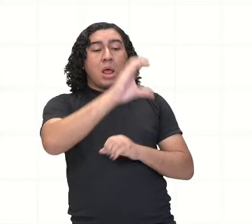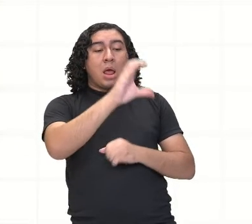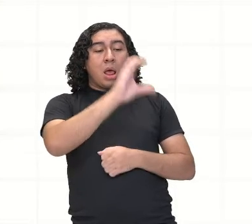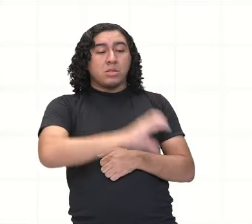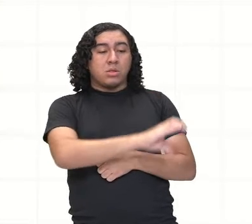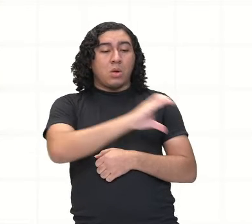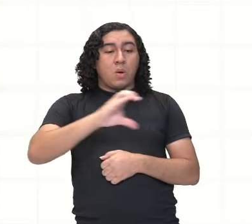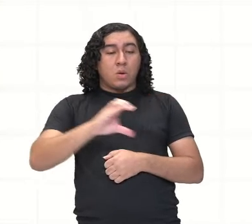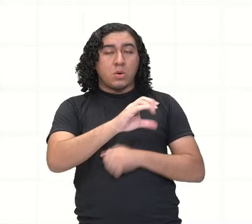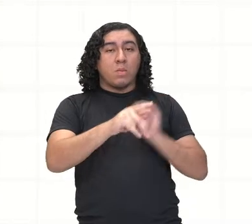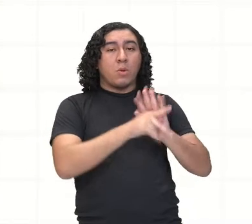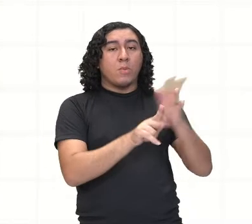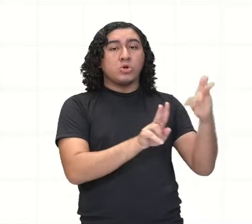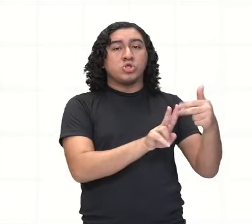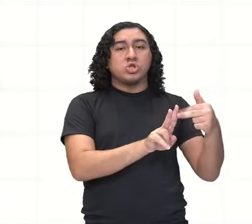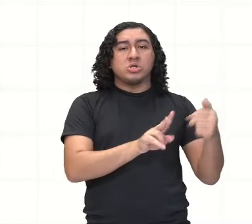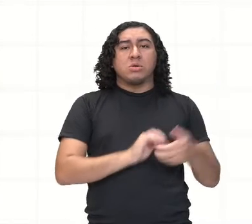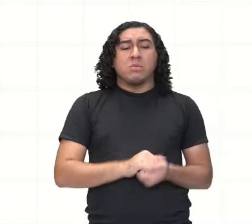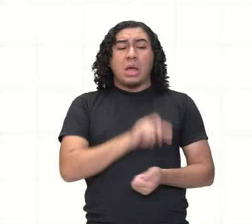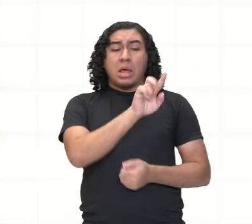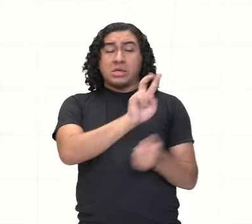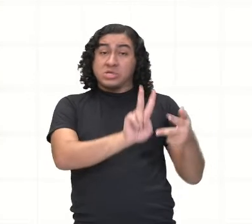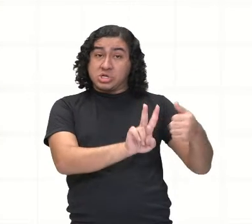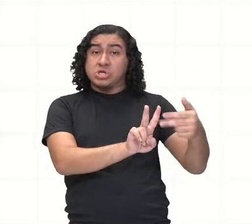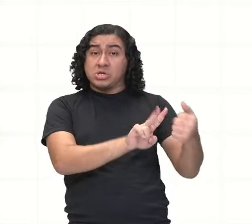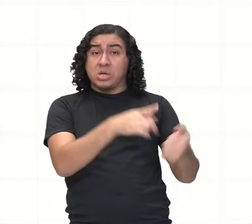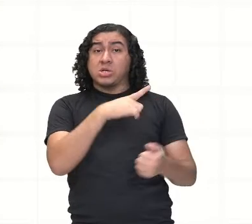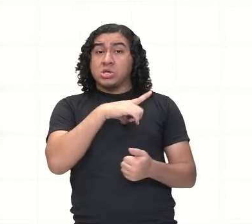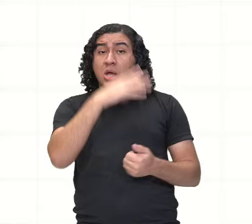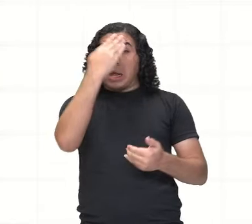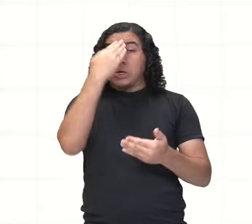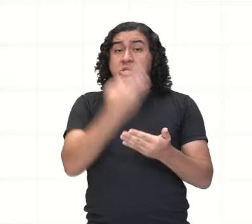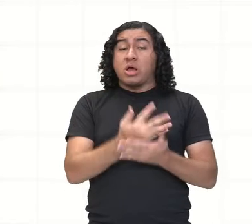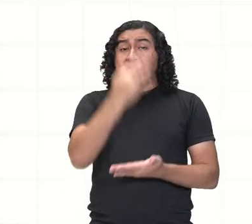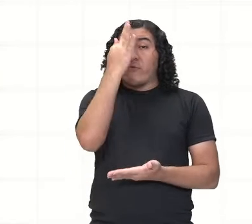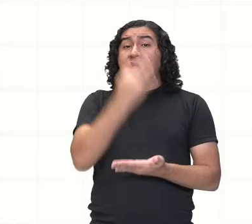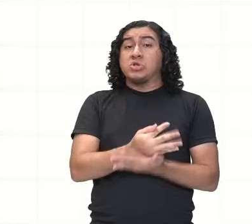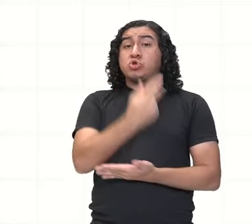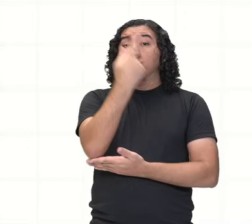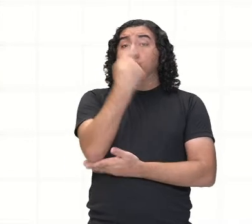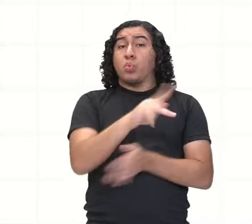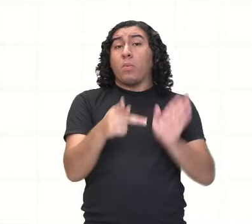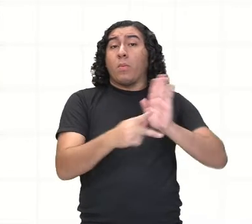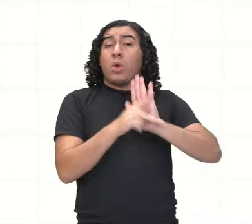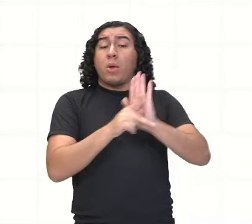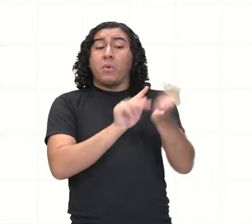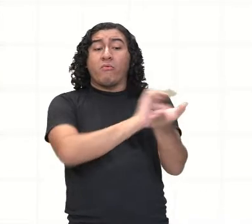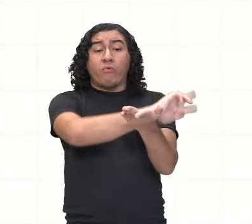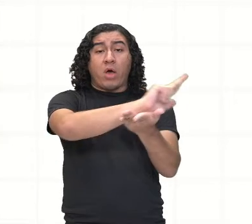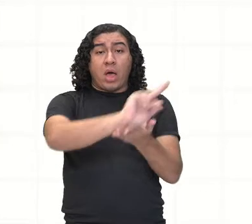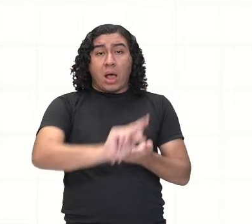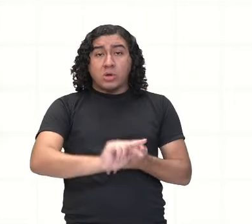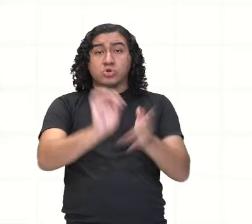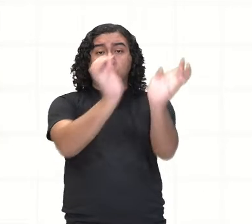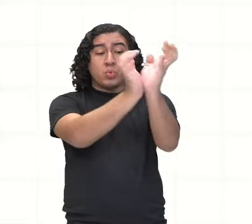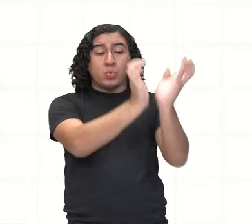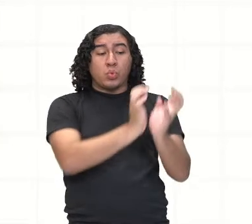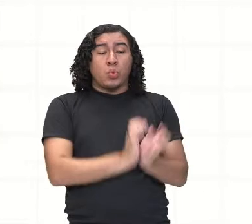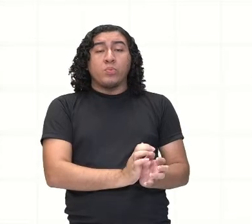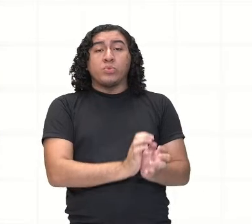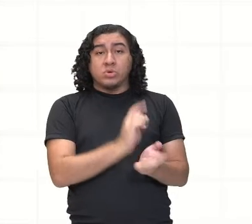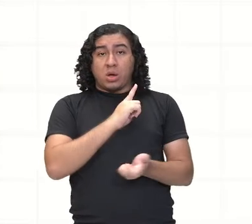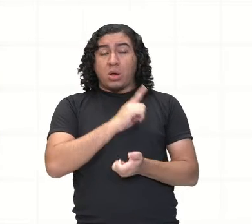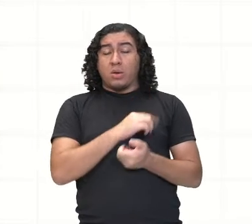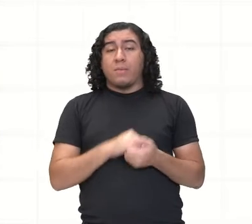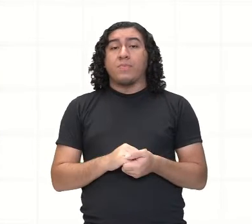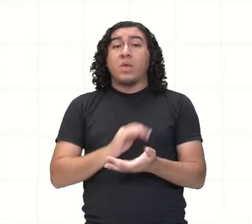Os indígenas, por sua vez, tinham crenças espirituais que eram diversas e variavam entre diferentes grupos.